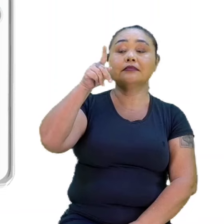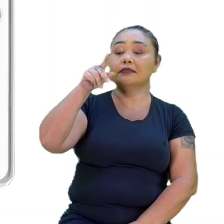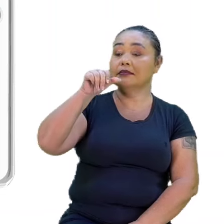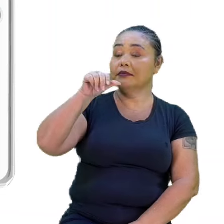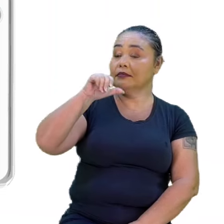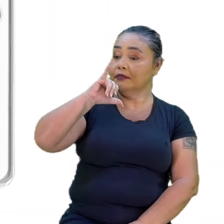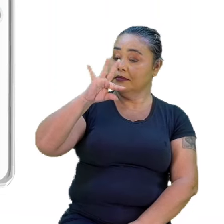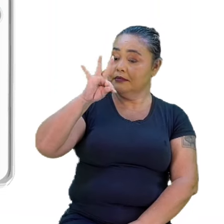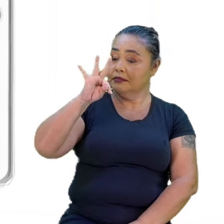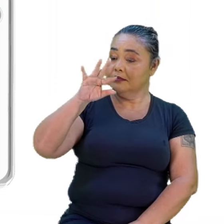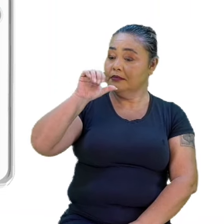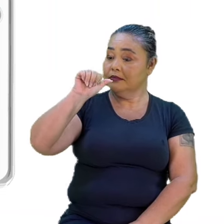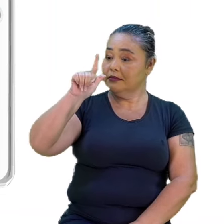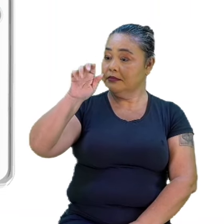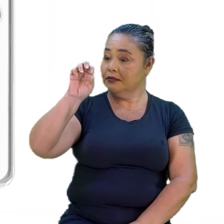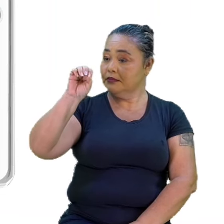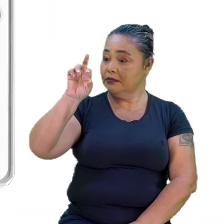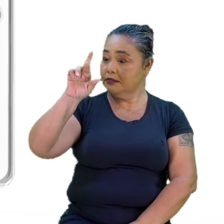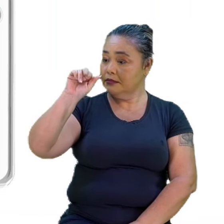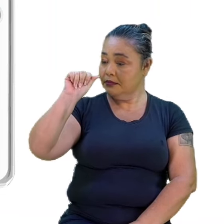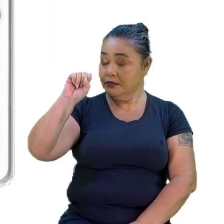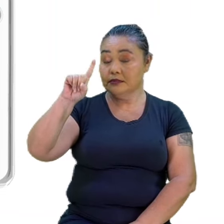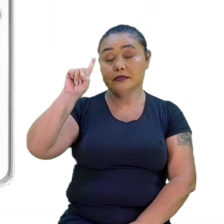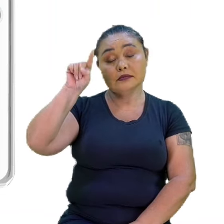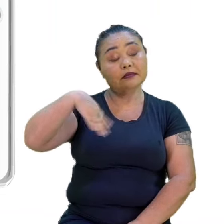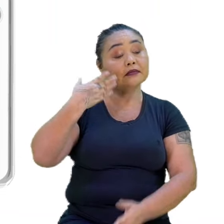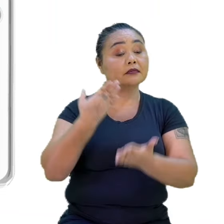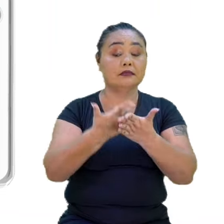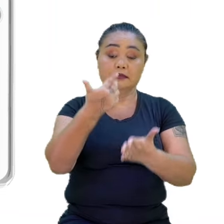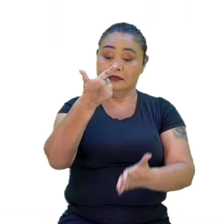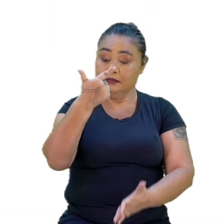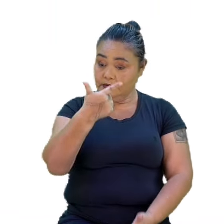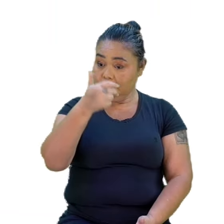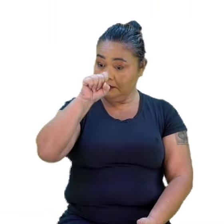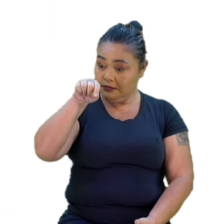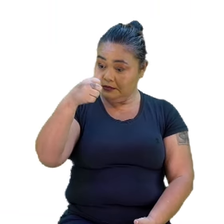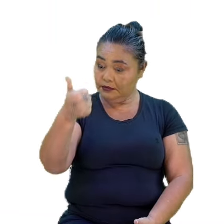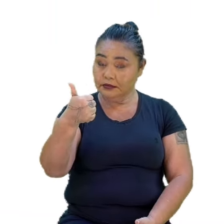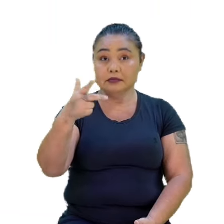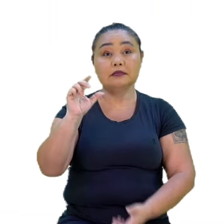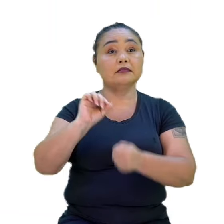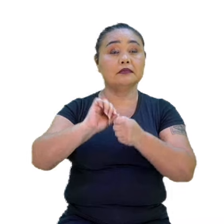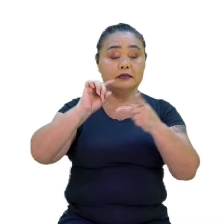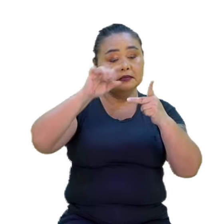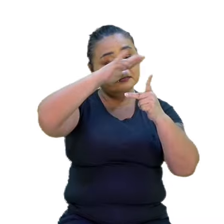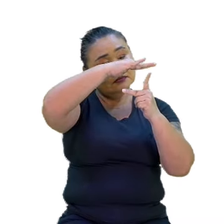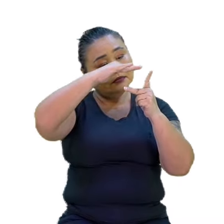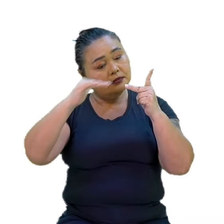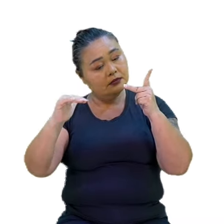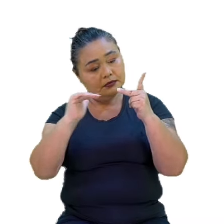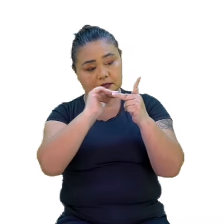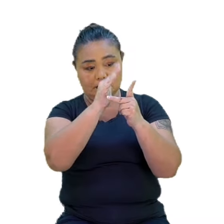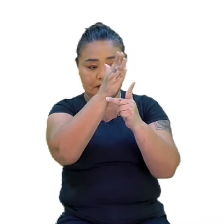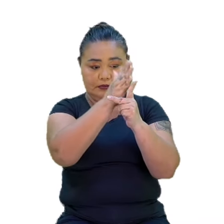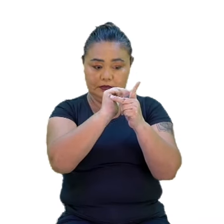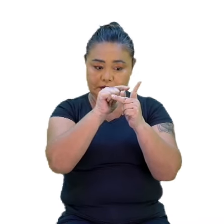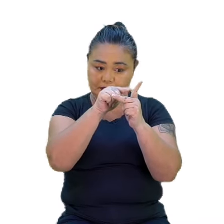ó 78.1 elementos do triângulo retângulo e propriamente dito o teorema que nos diz